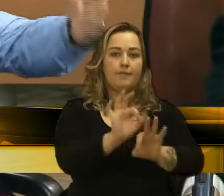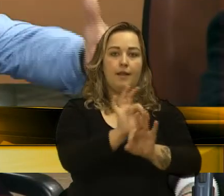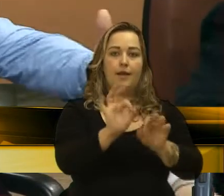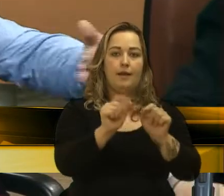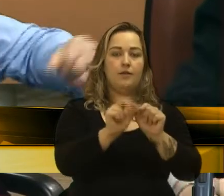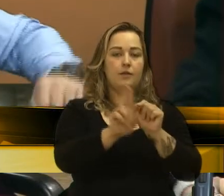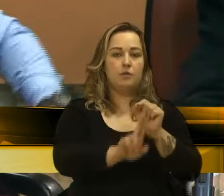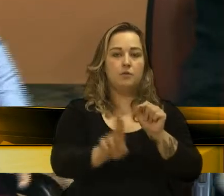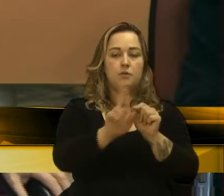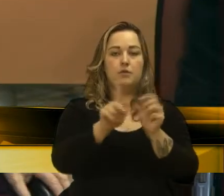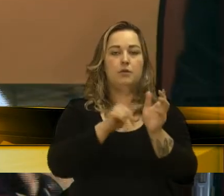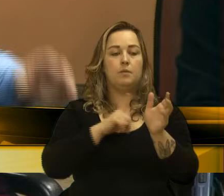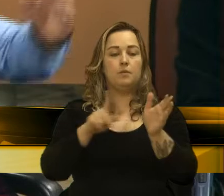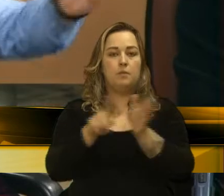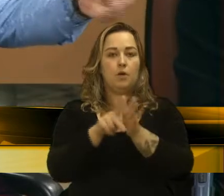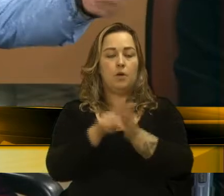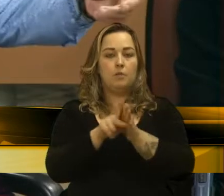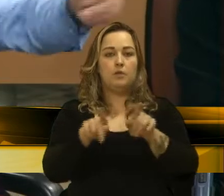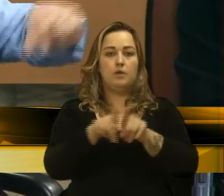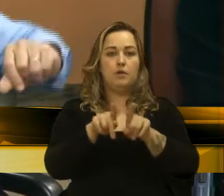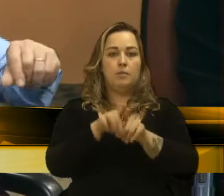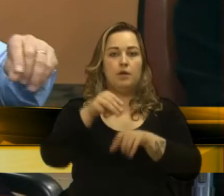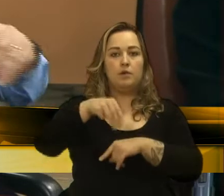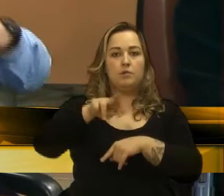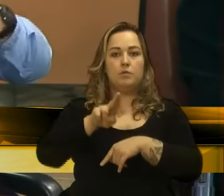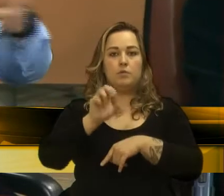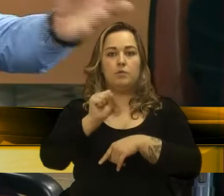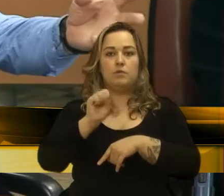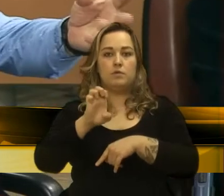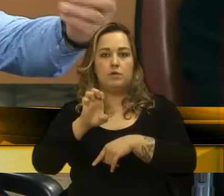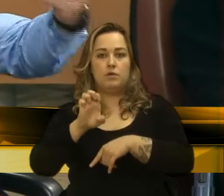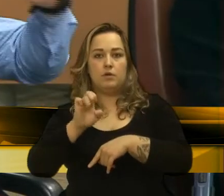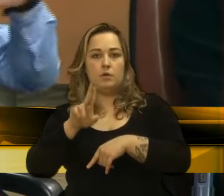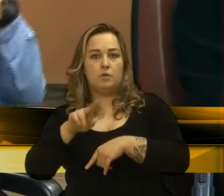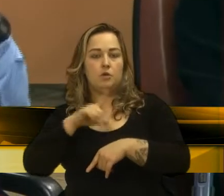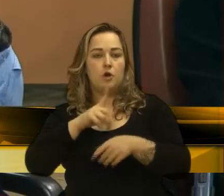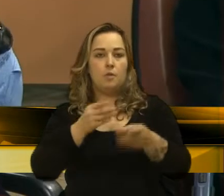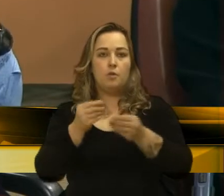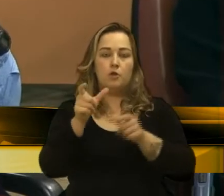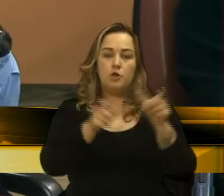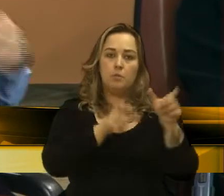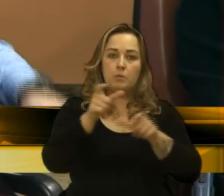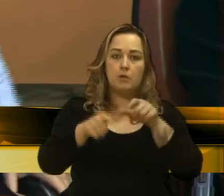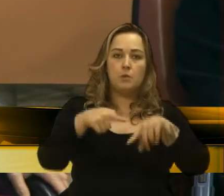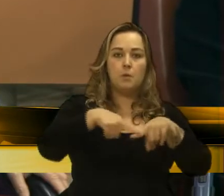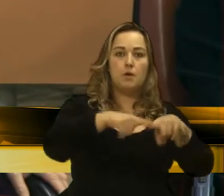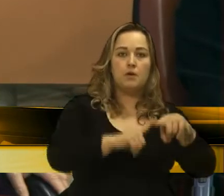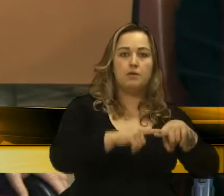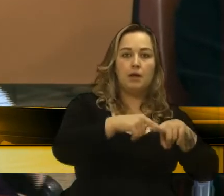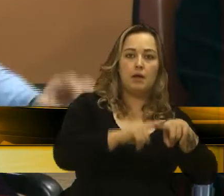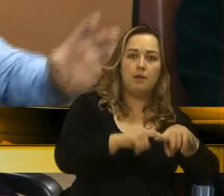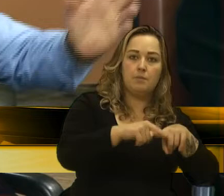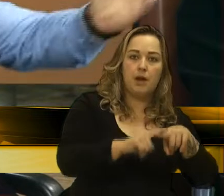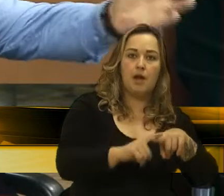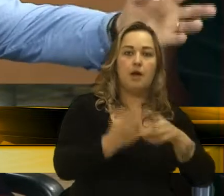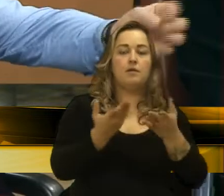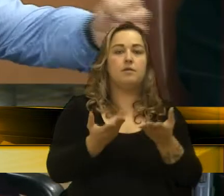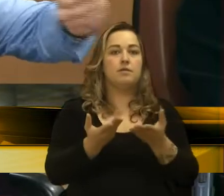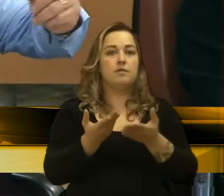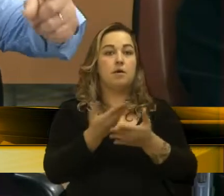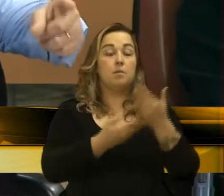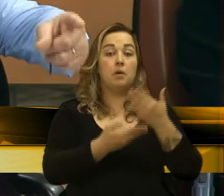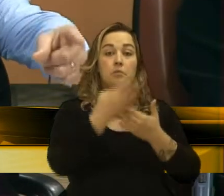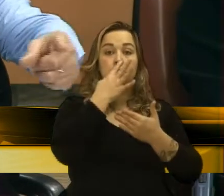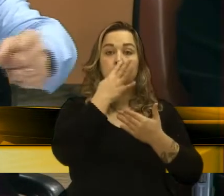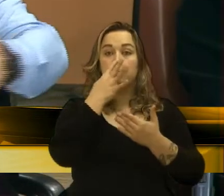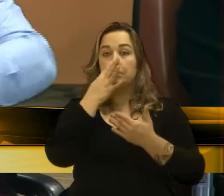Museu do Território, há poucos dias, domingo cruzei, ali tinha um monte de gente à praça, provavelmente não era turista. Agora, numa questão turística,